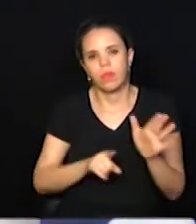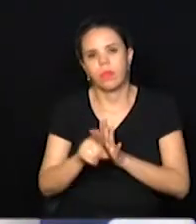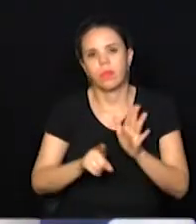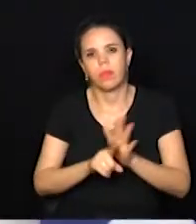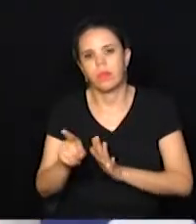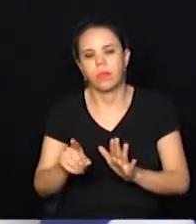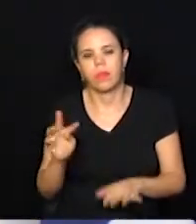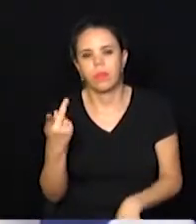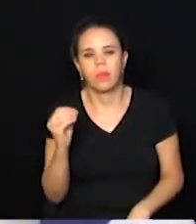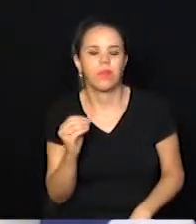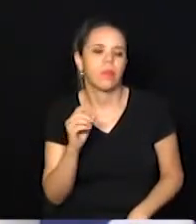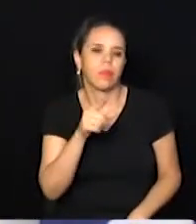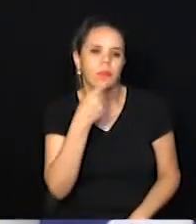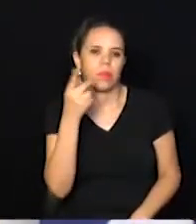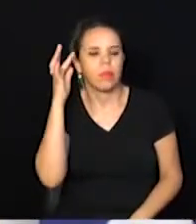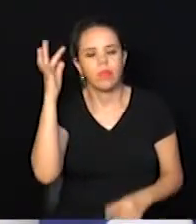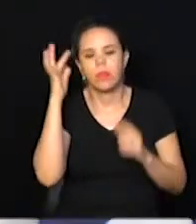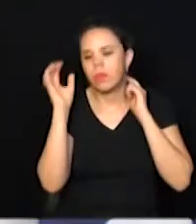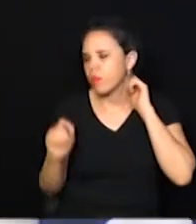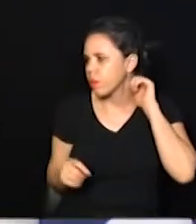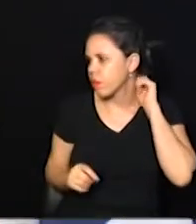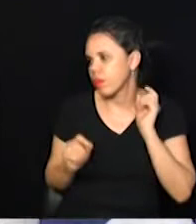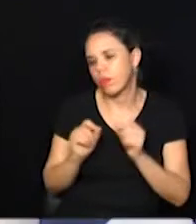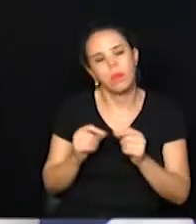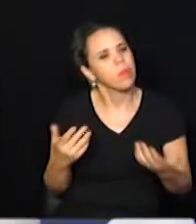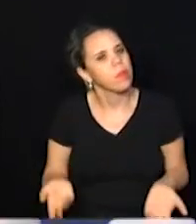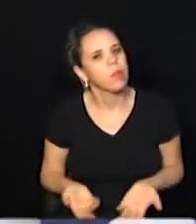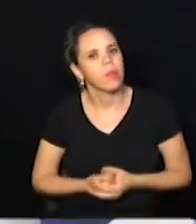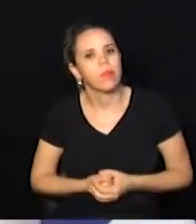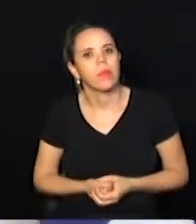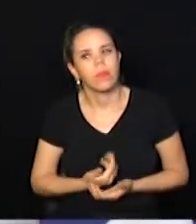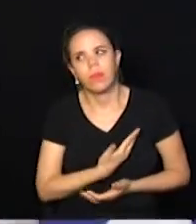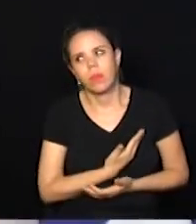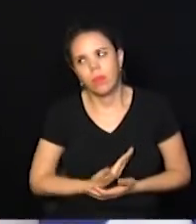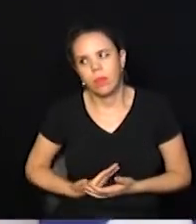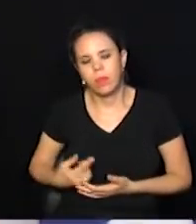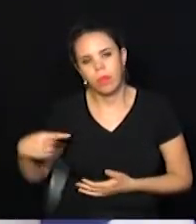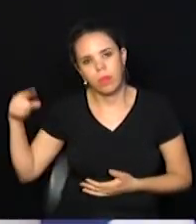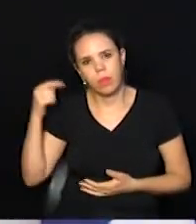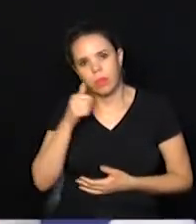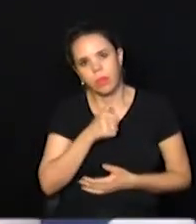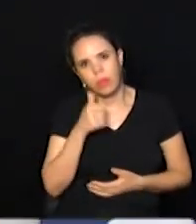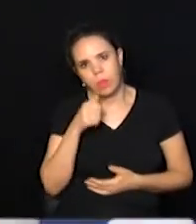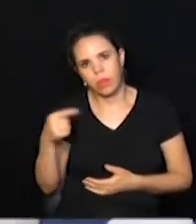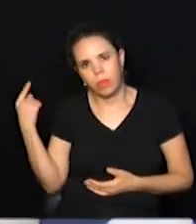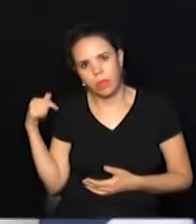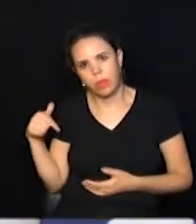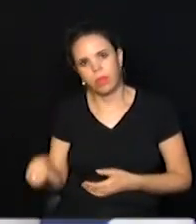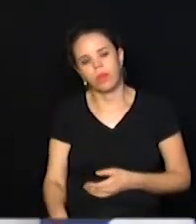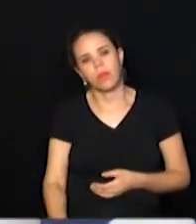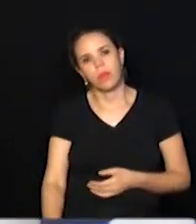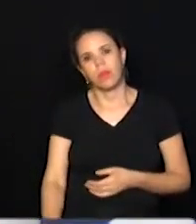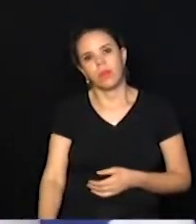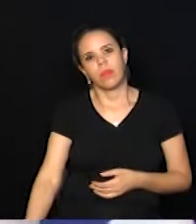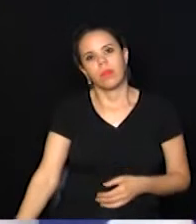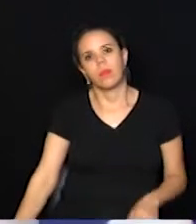do Toninho, vocês imaginem o que foi ser governo mulher, né?